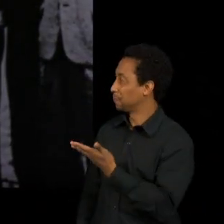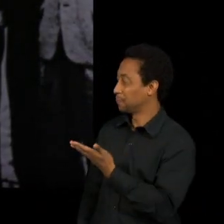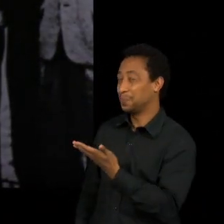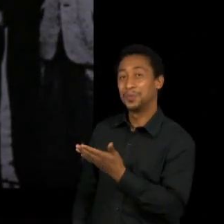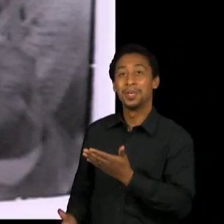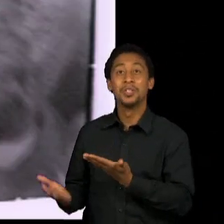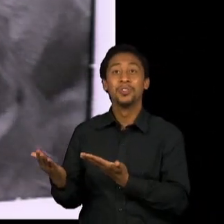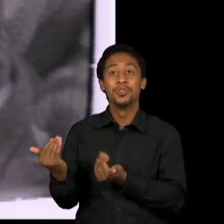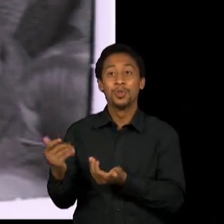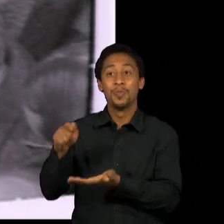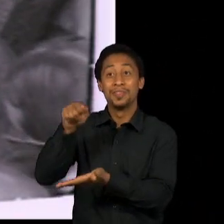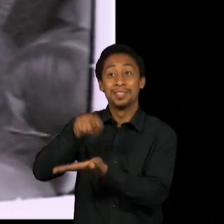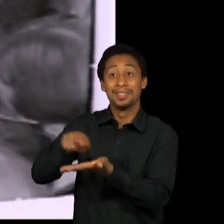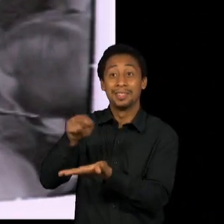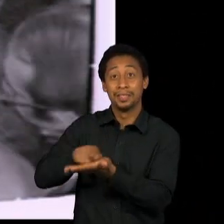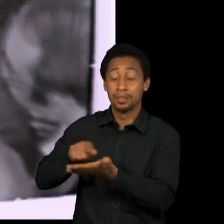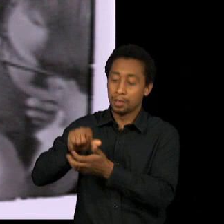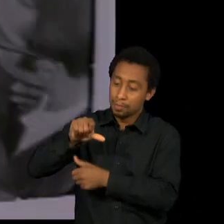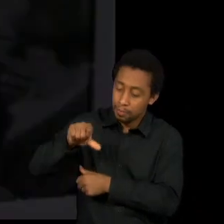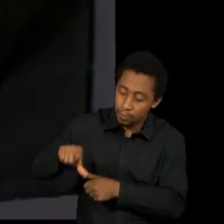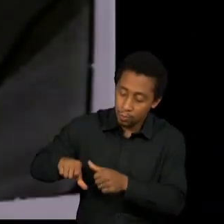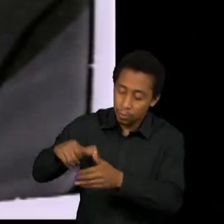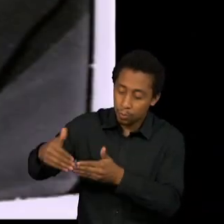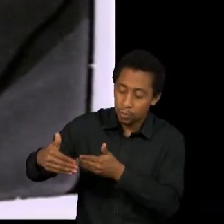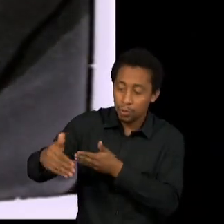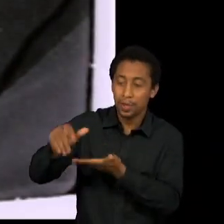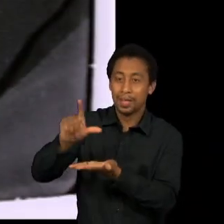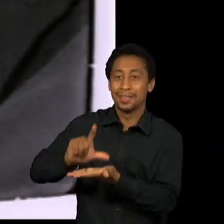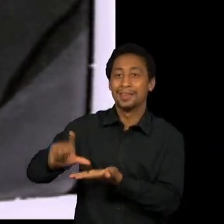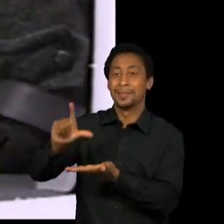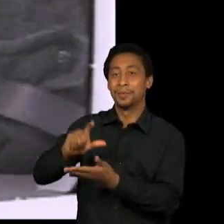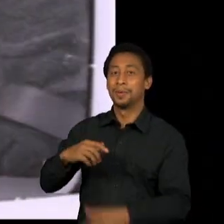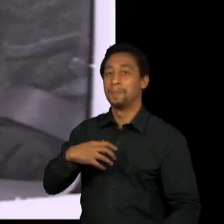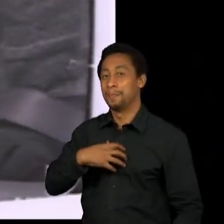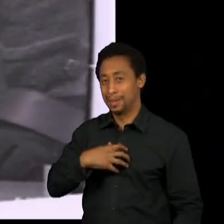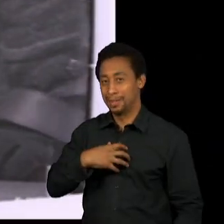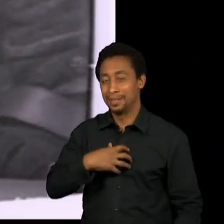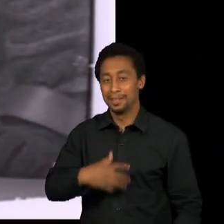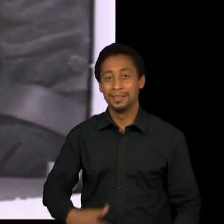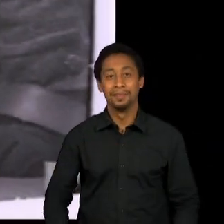jovens escritores que mudariam os rumos da literatura baiana.